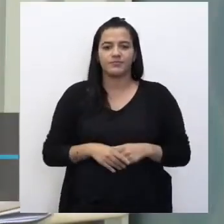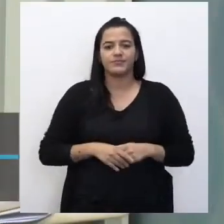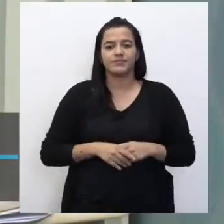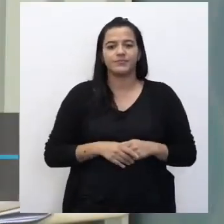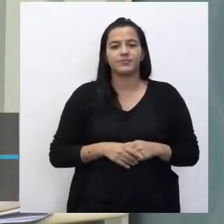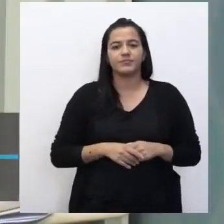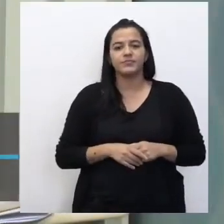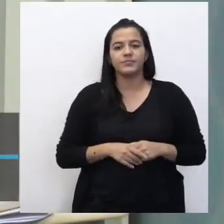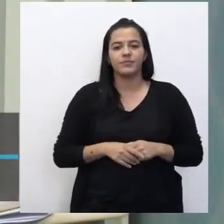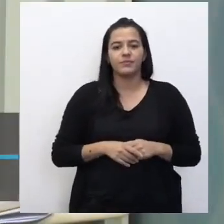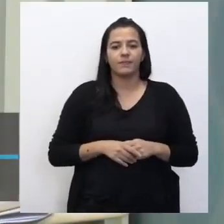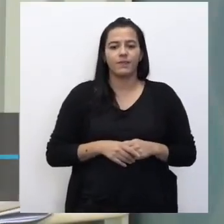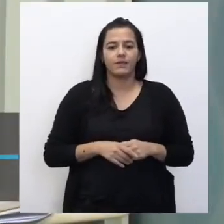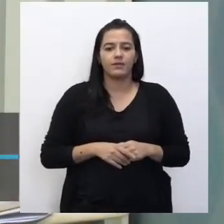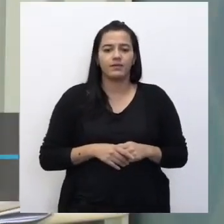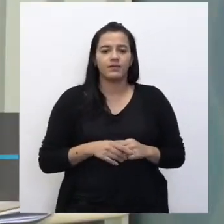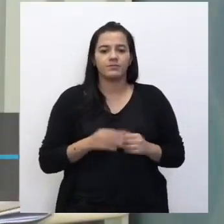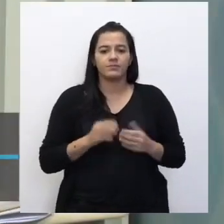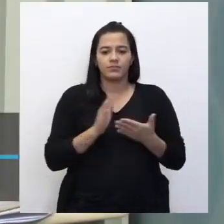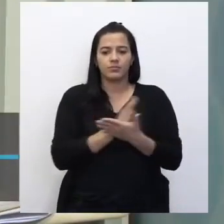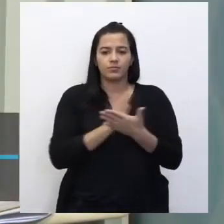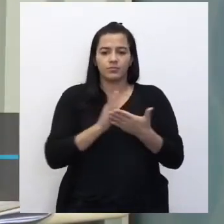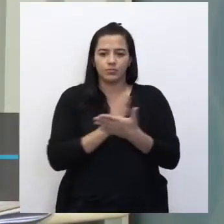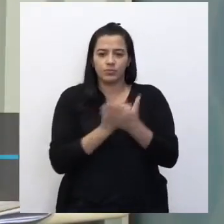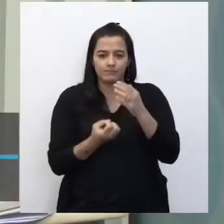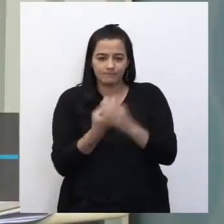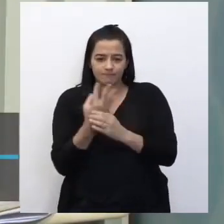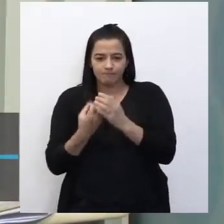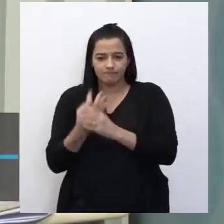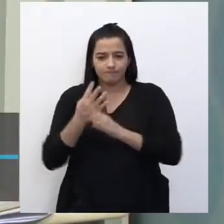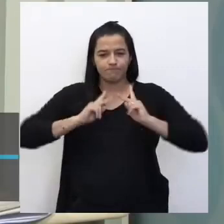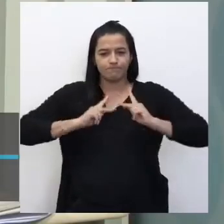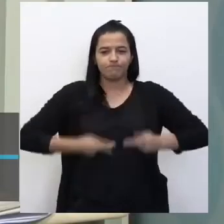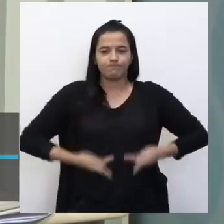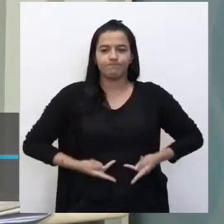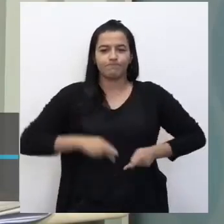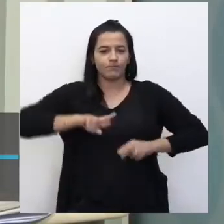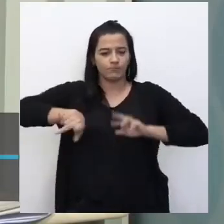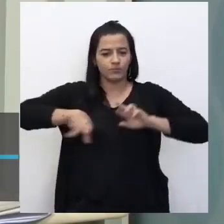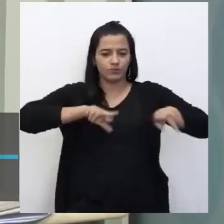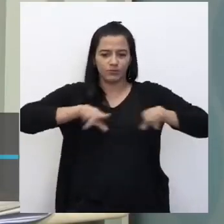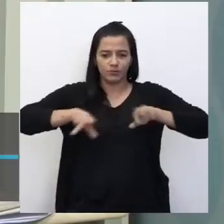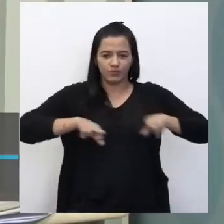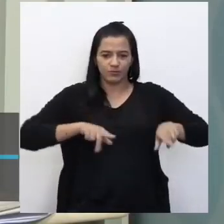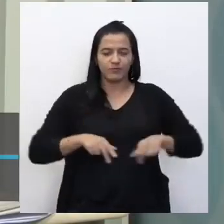a natureza criou a humanidade dividida em diferentes raças.